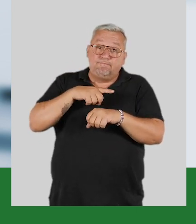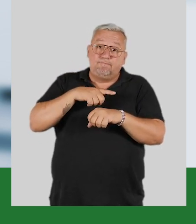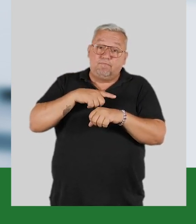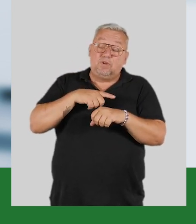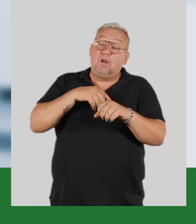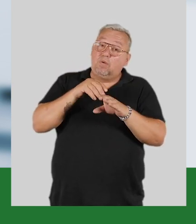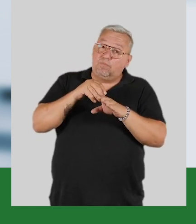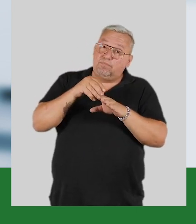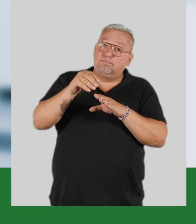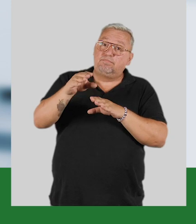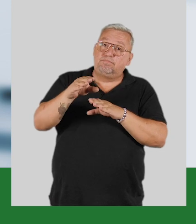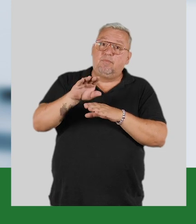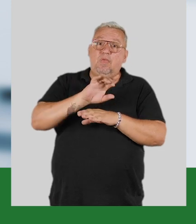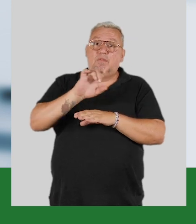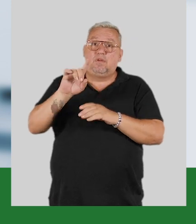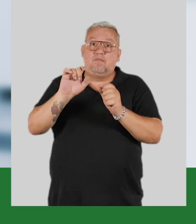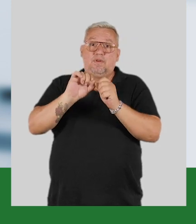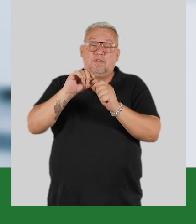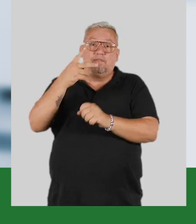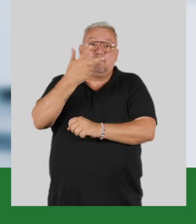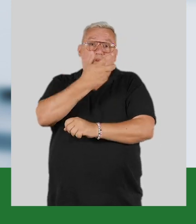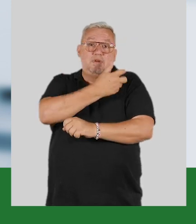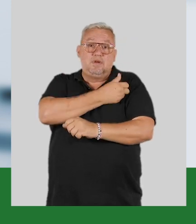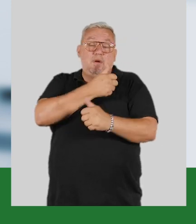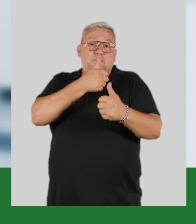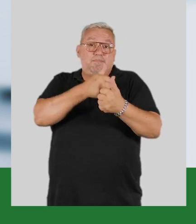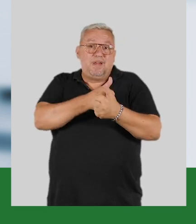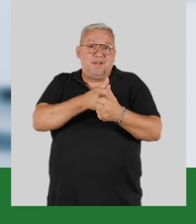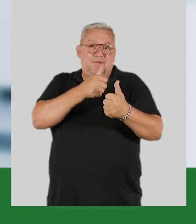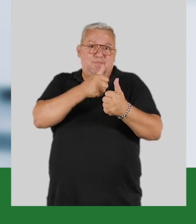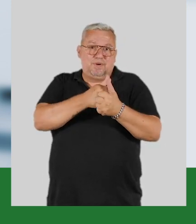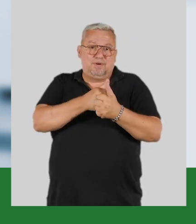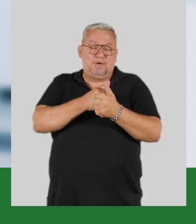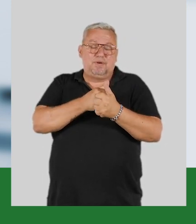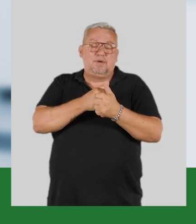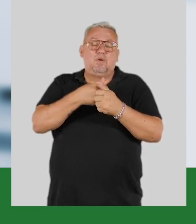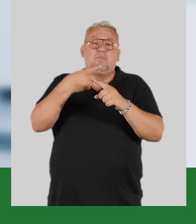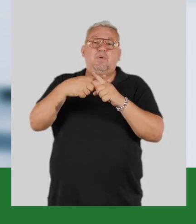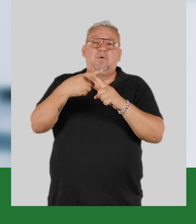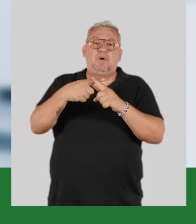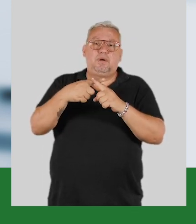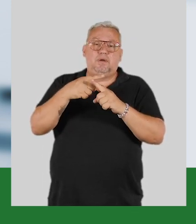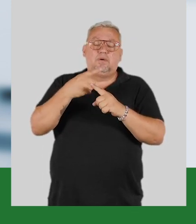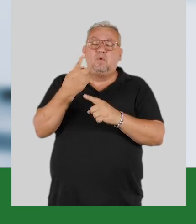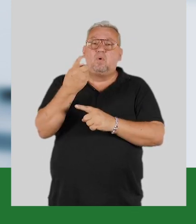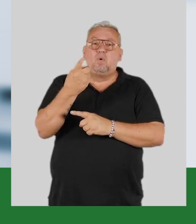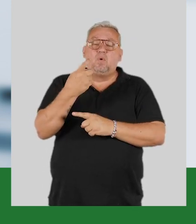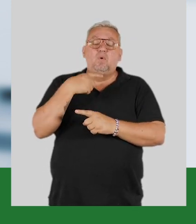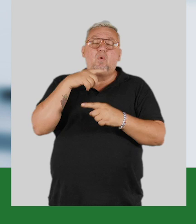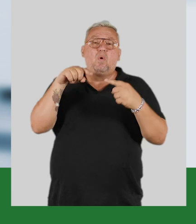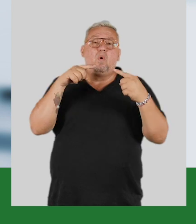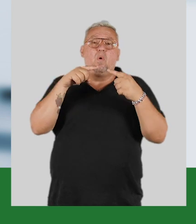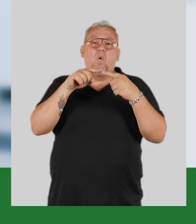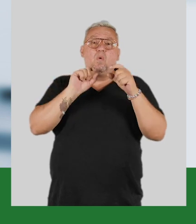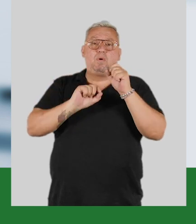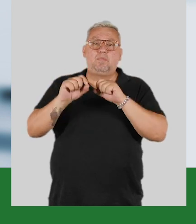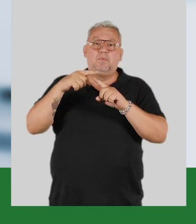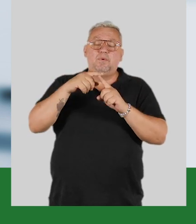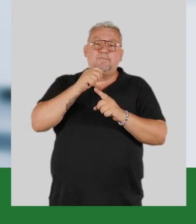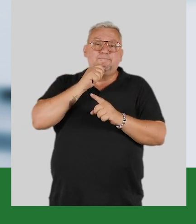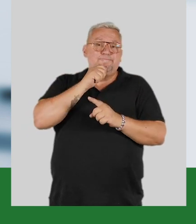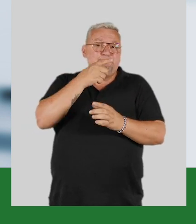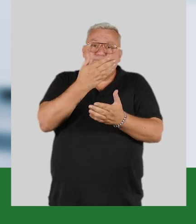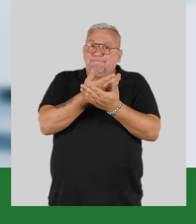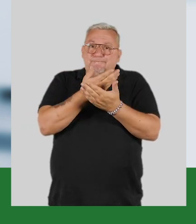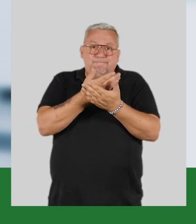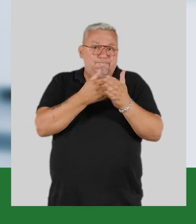recomendação de não se fazer vacinas simultaneamente com a Coronavac. O único motivo disso é porque ainda não há